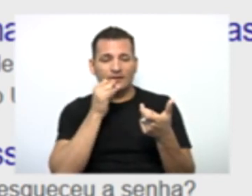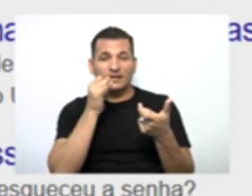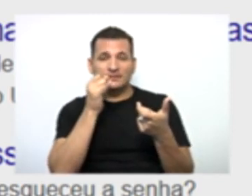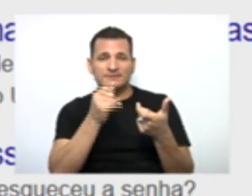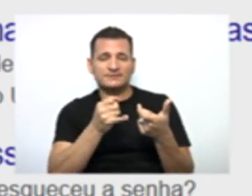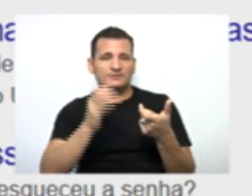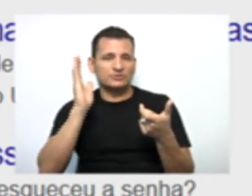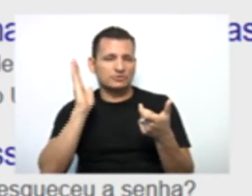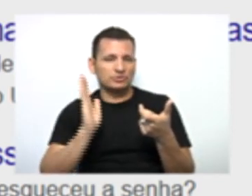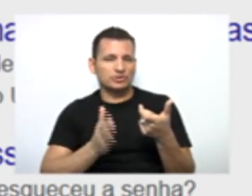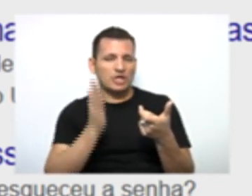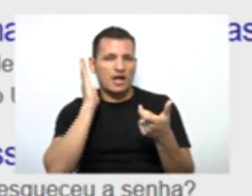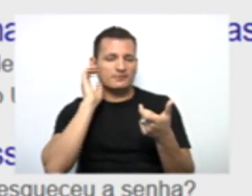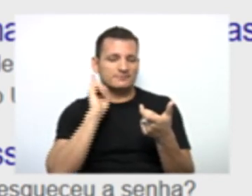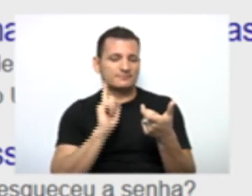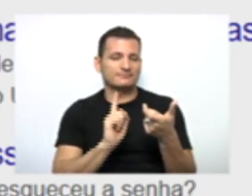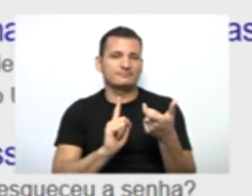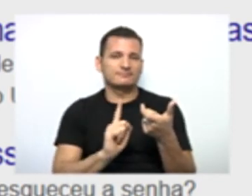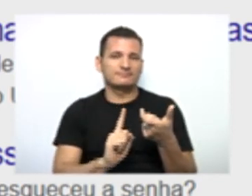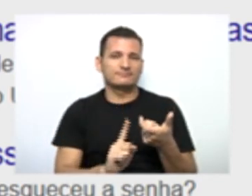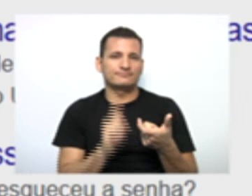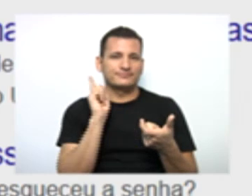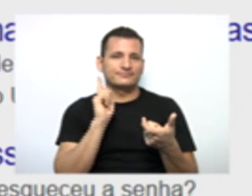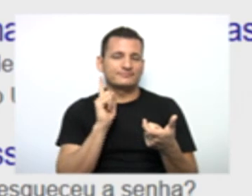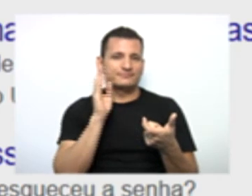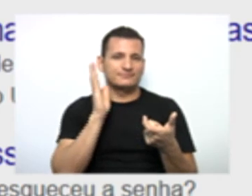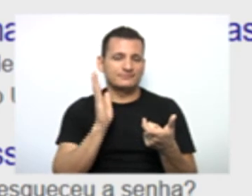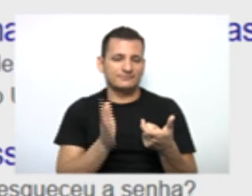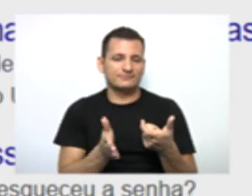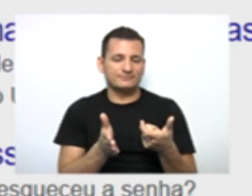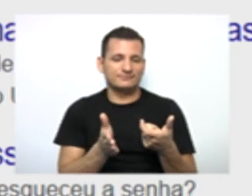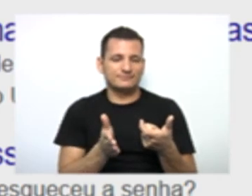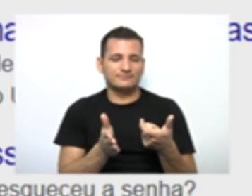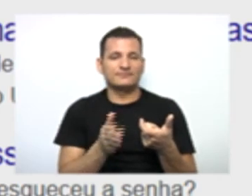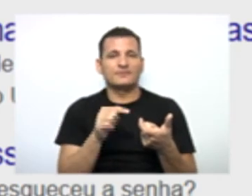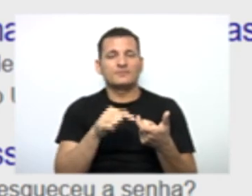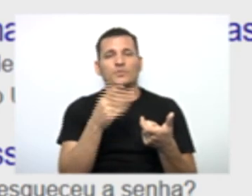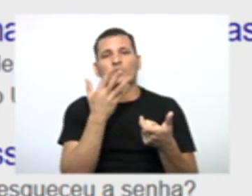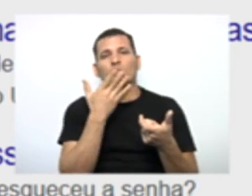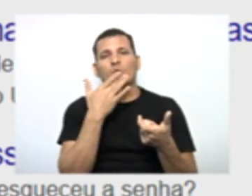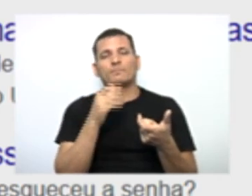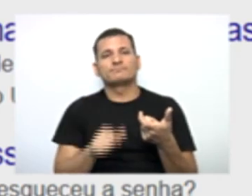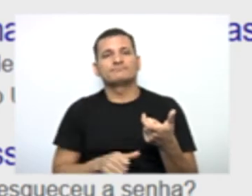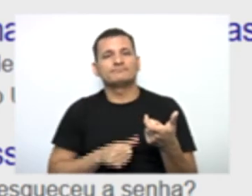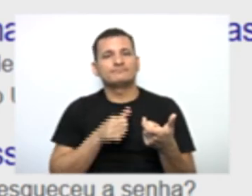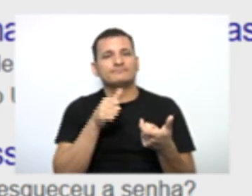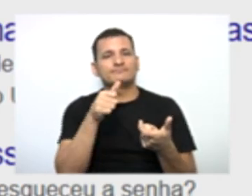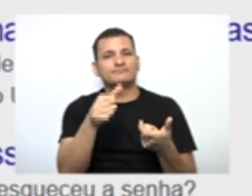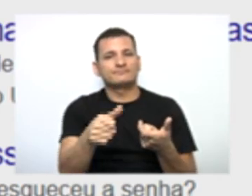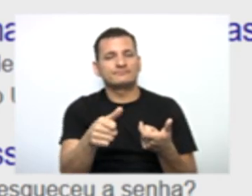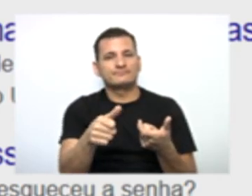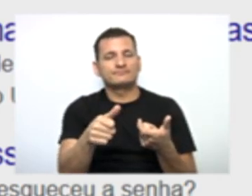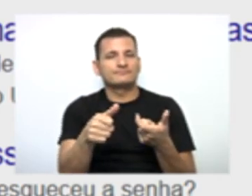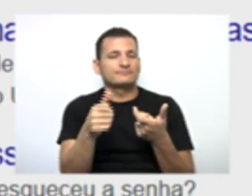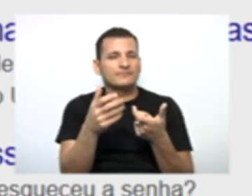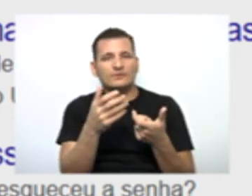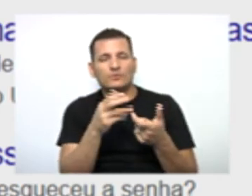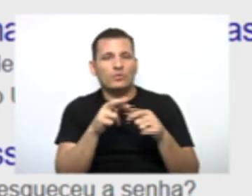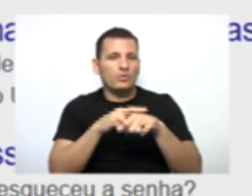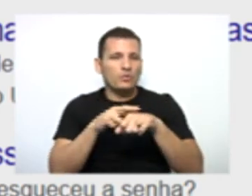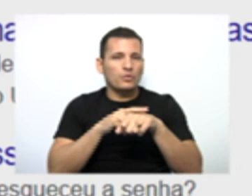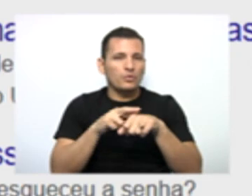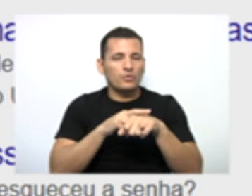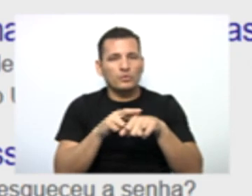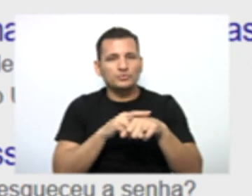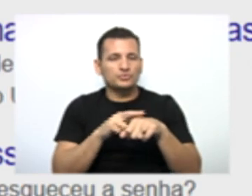você já clicou nele, que foi o que eu acabei de fazer com esse aqui, portal do aluno, ele muda de cor, ele fica roxinho.